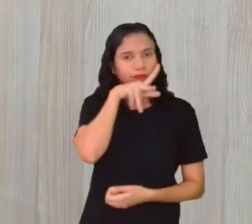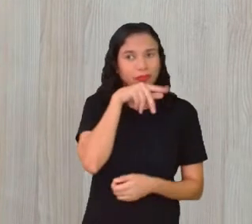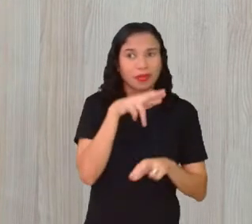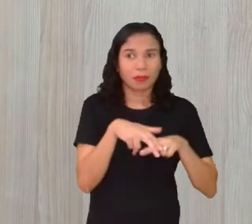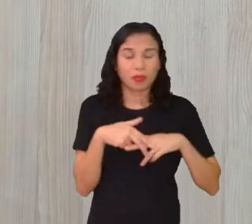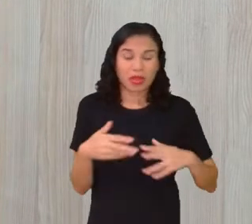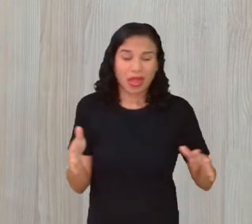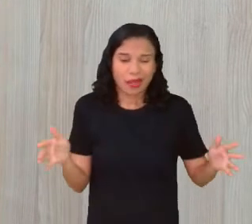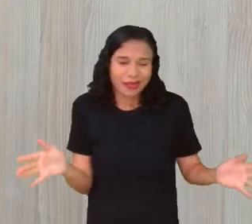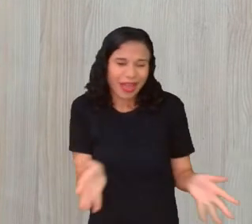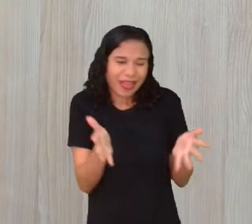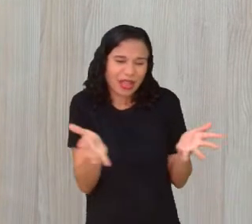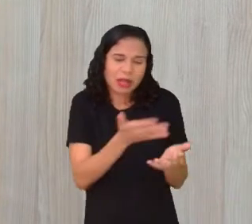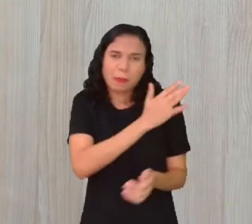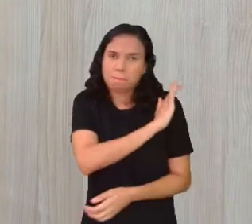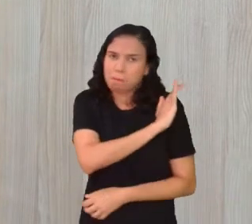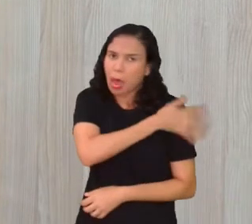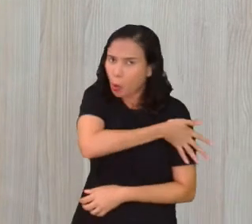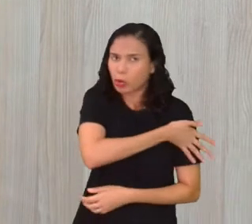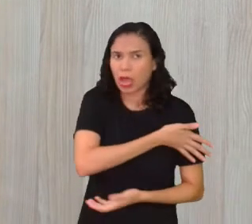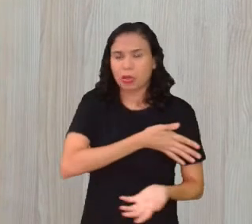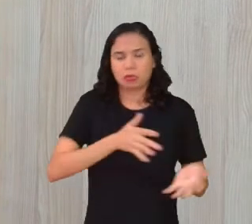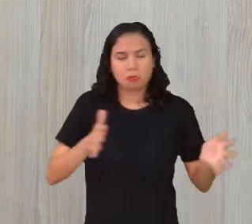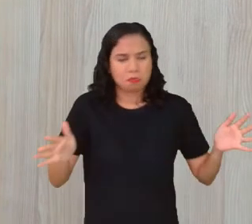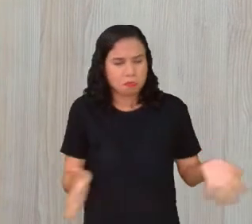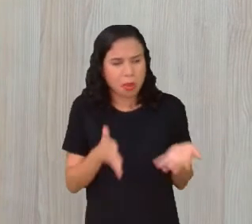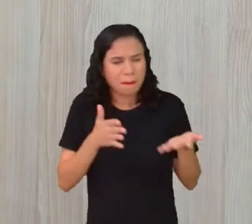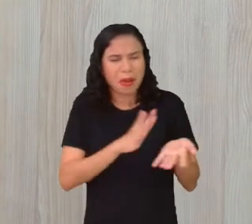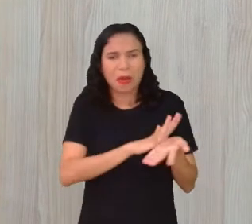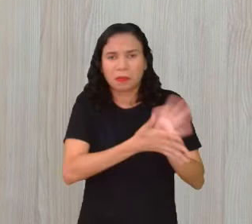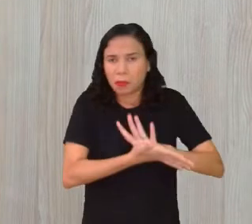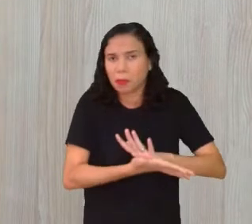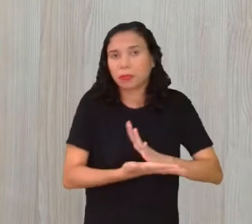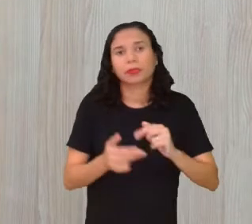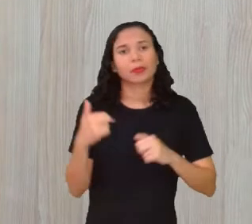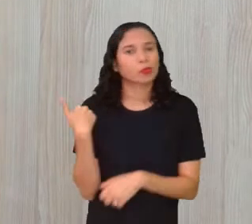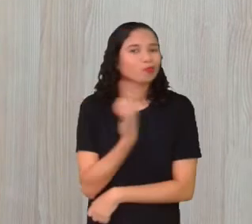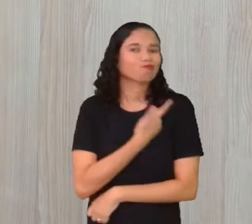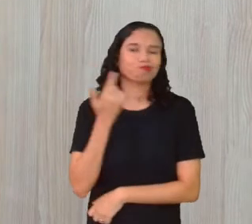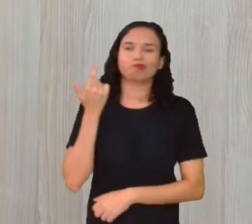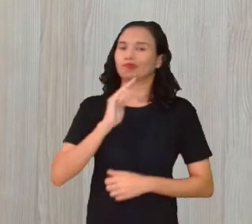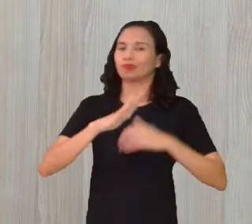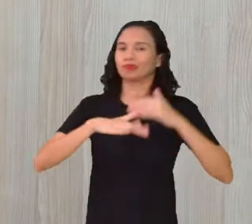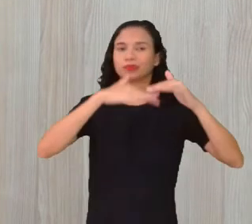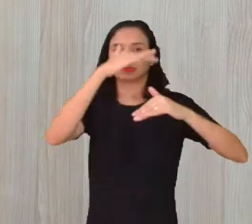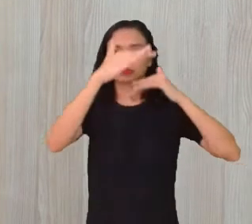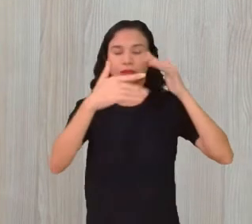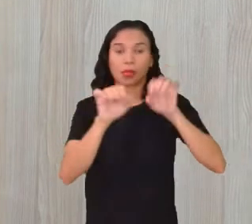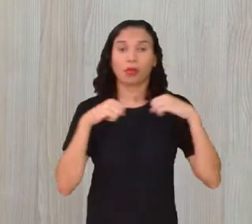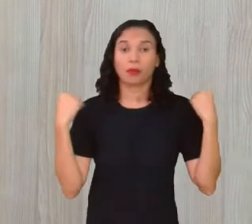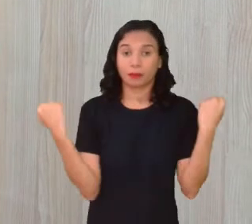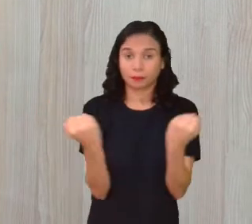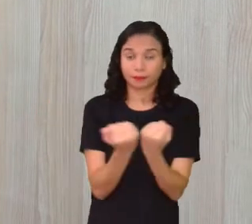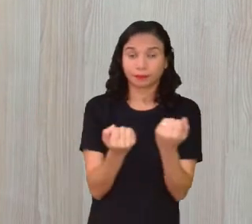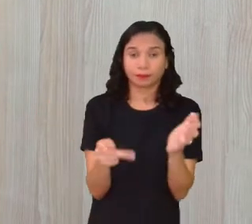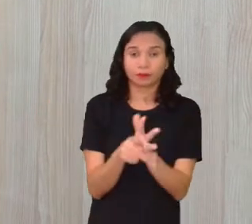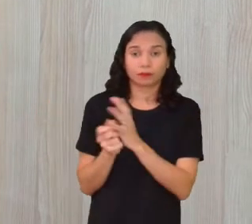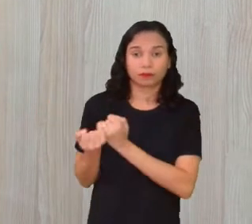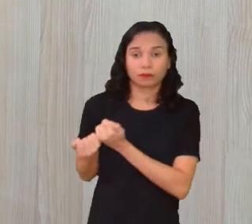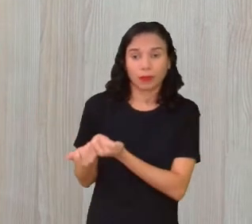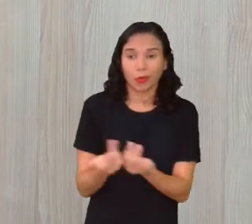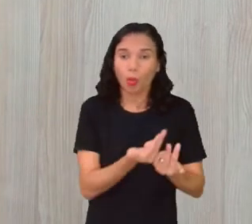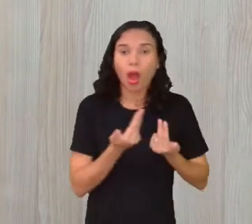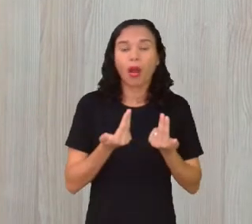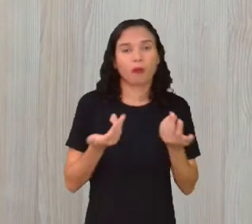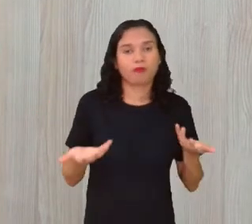alimenta preconceitos, né, alimenta discriminação e a gente não consegue evoluir, né, numa sociedade mais igualitária,